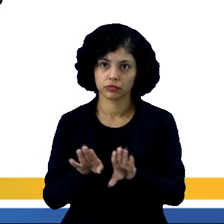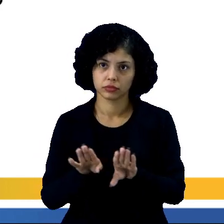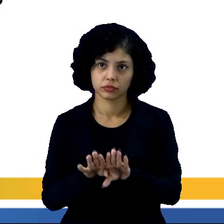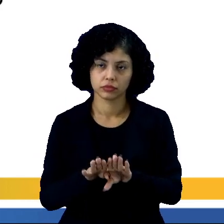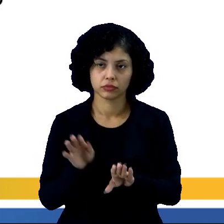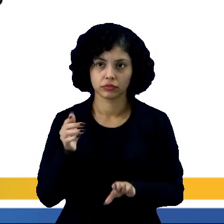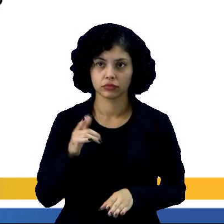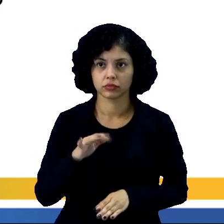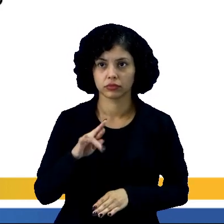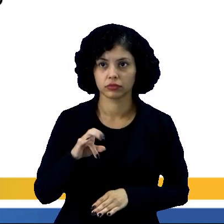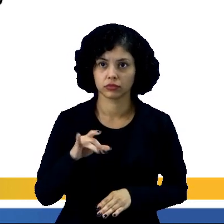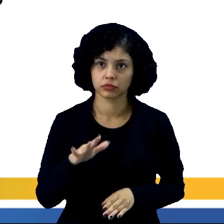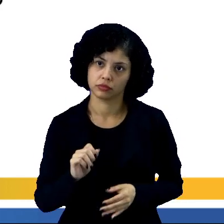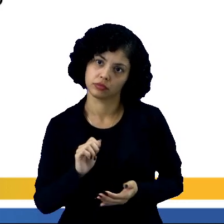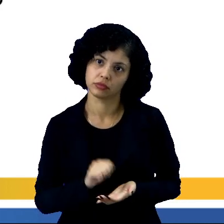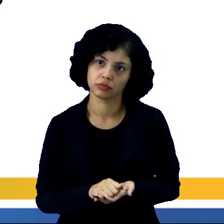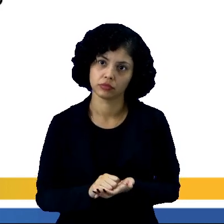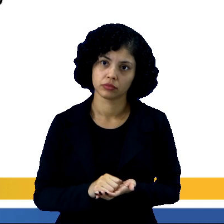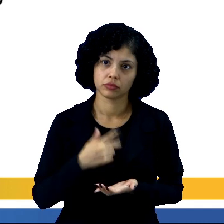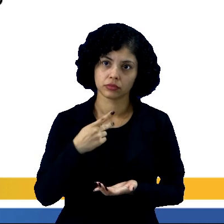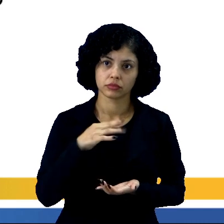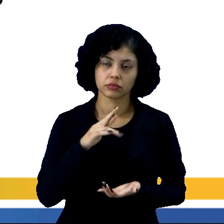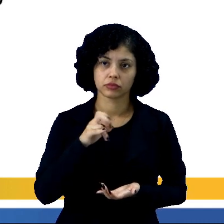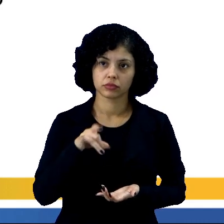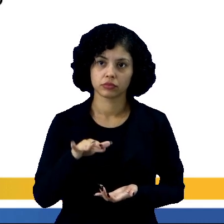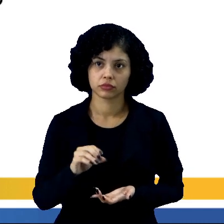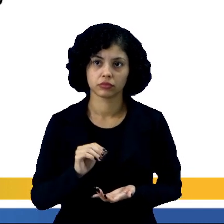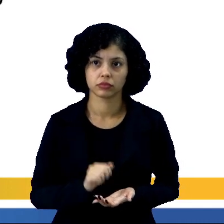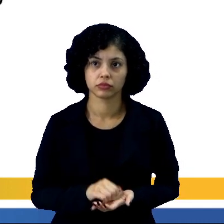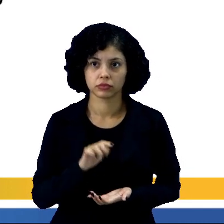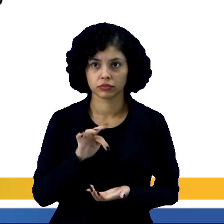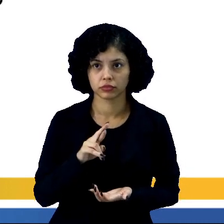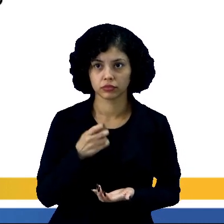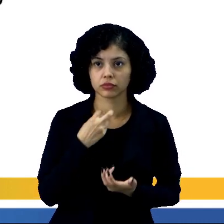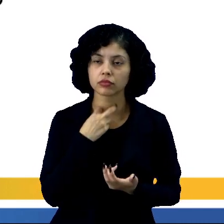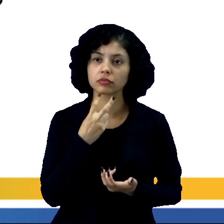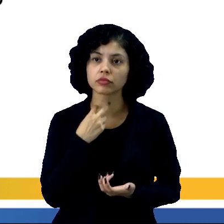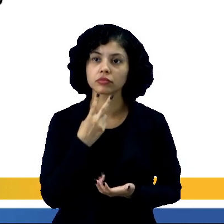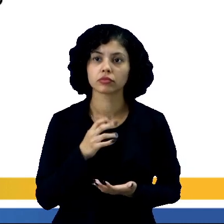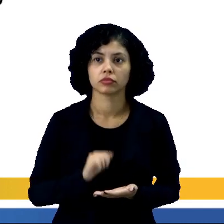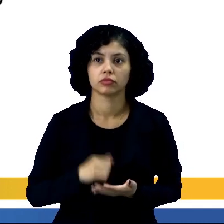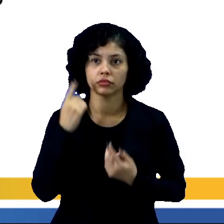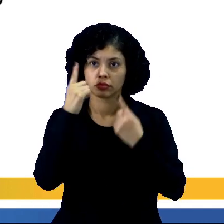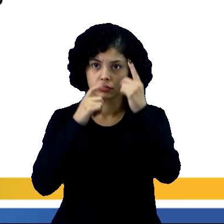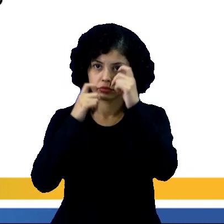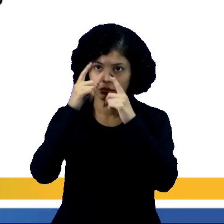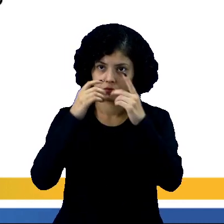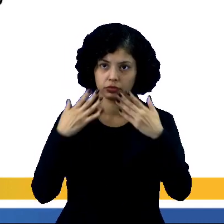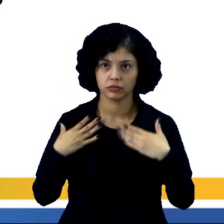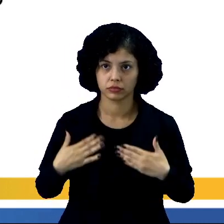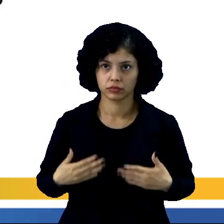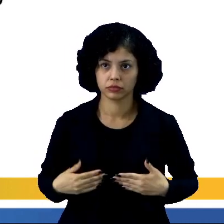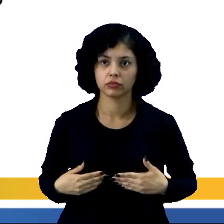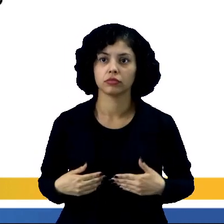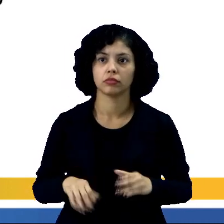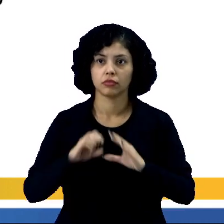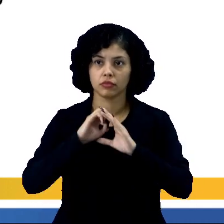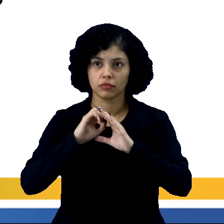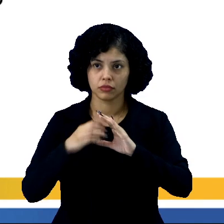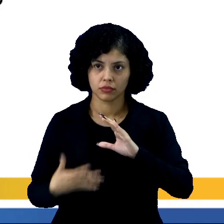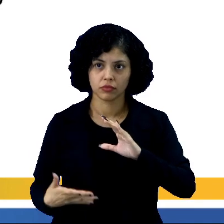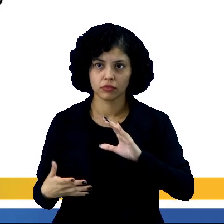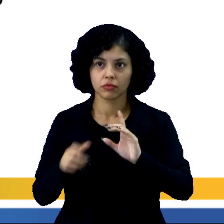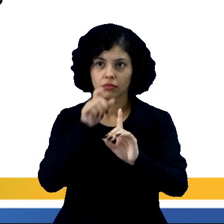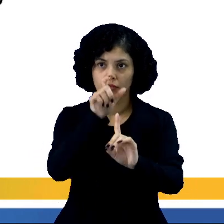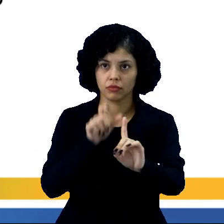com signos paralinguísticos, né? Entoação, voz, expressão corporal, né? Sempre